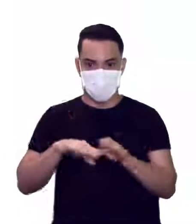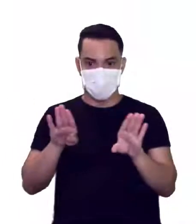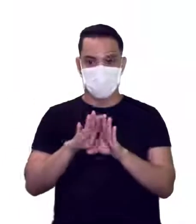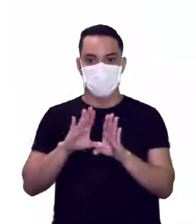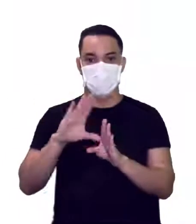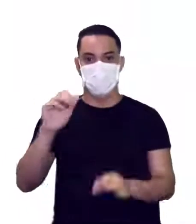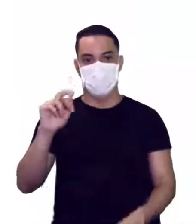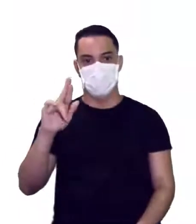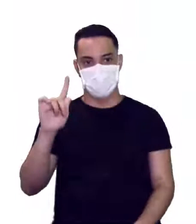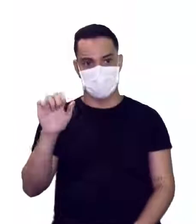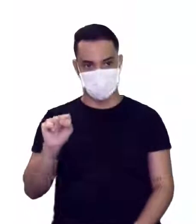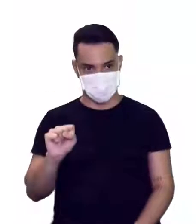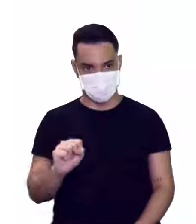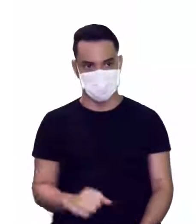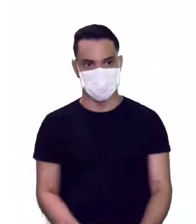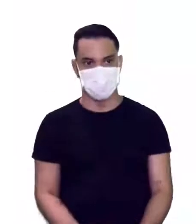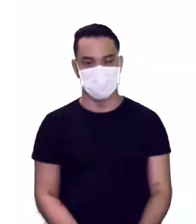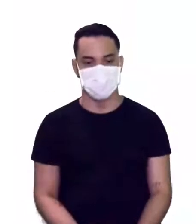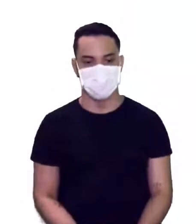bom?